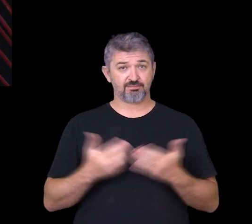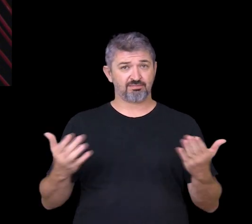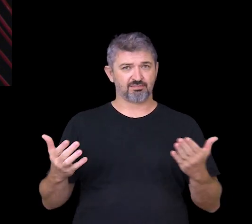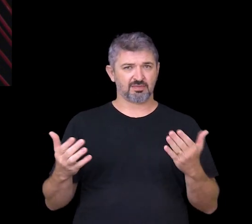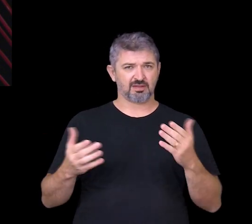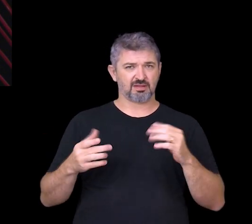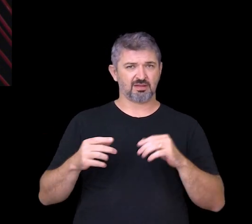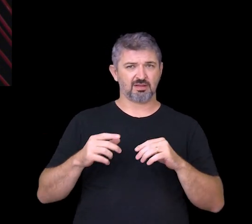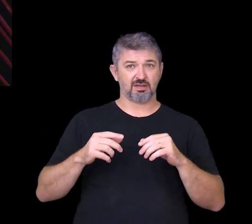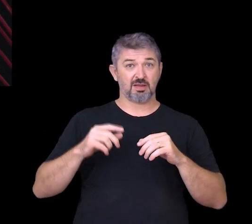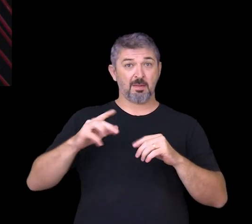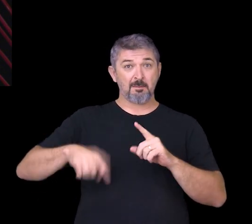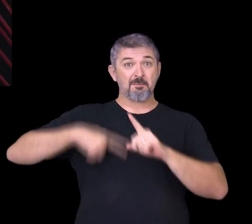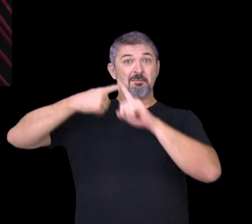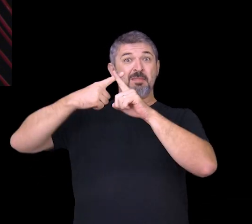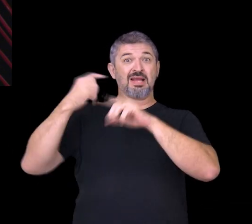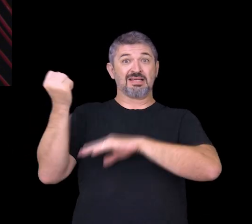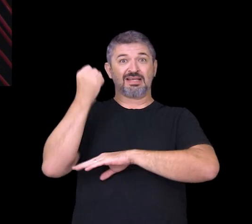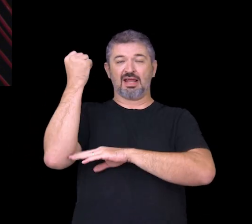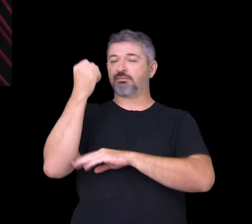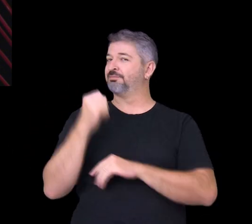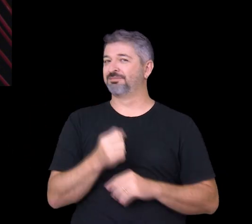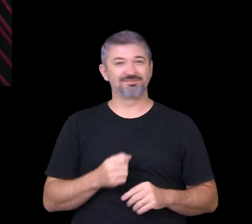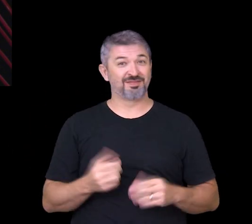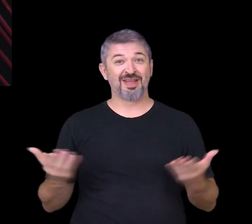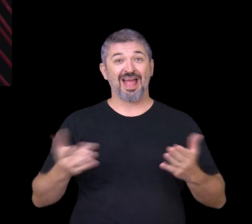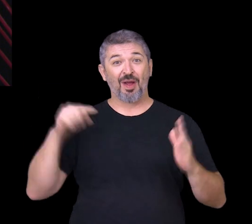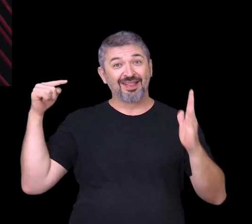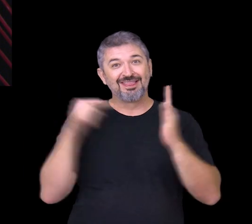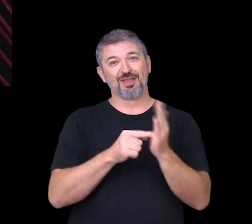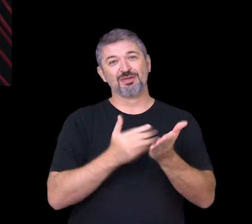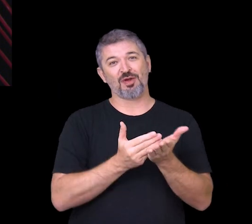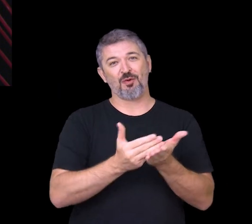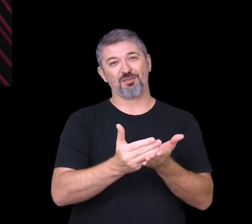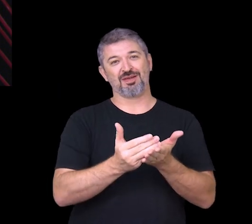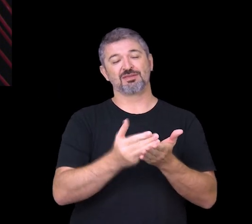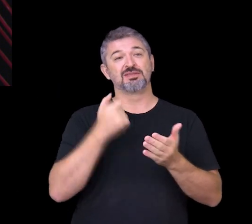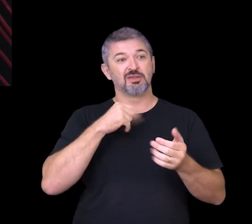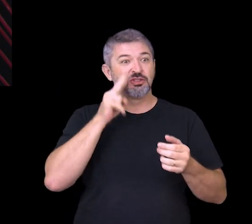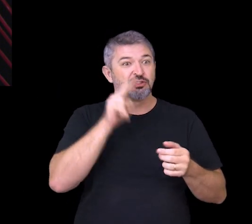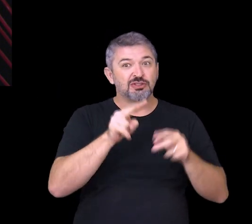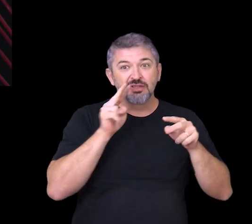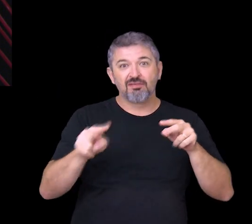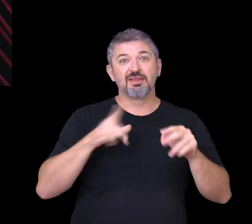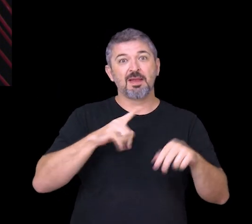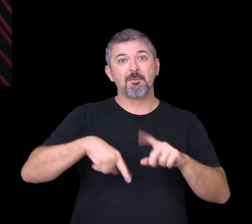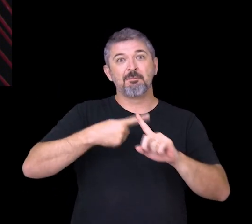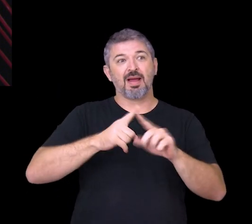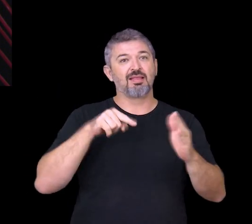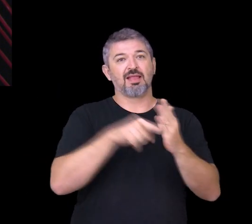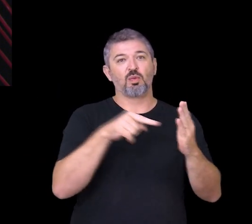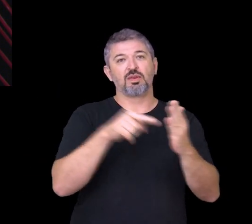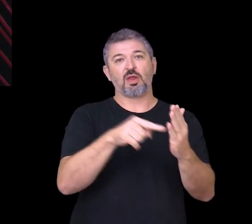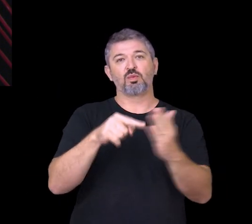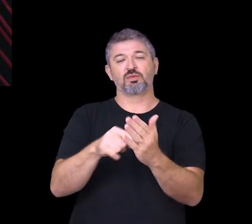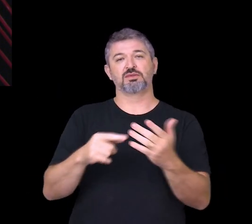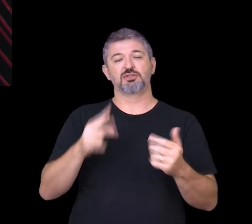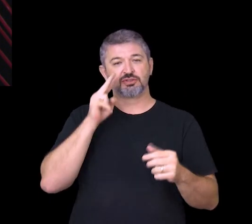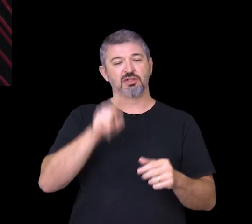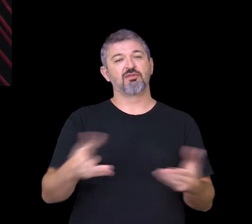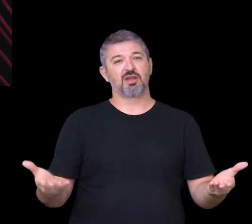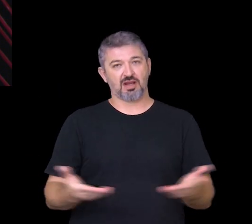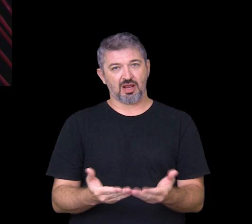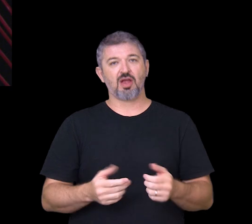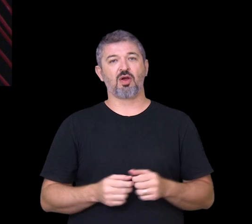mulher. Então, não é que aumentaram os casos. Hoje nós estamos conhecendo os casos e nós estamos, ao mesmo tempo, num trabalho em rede, como esse que está